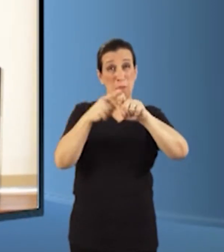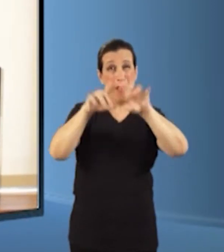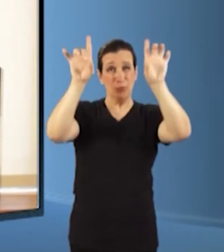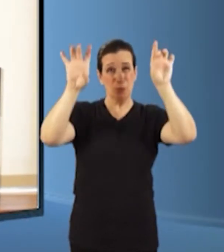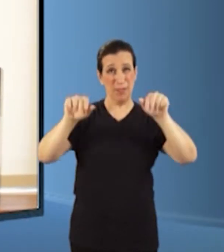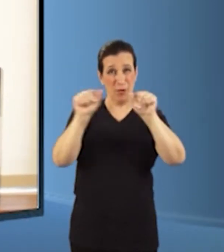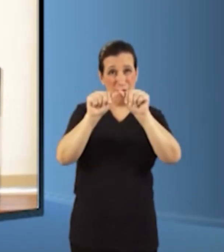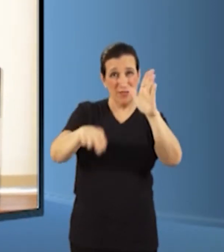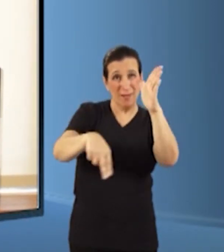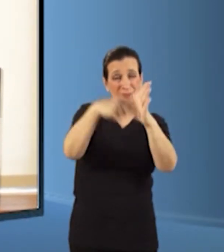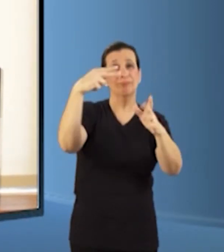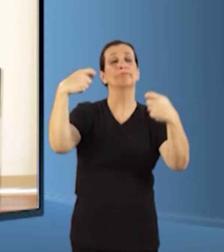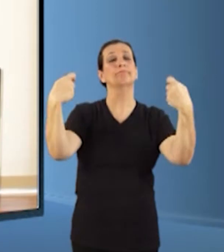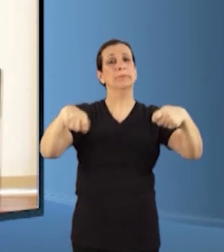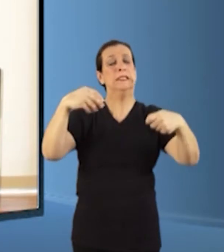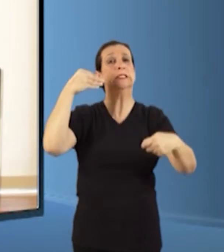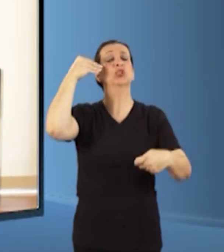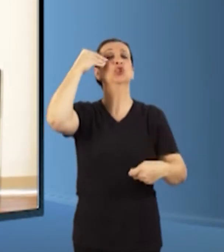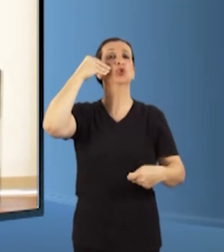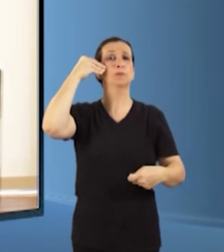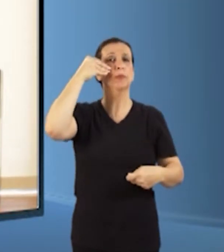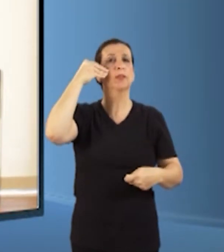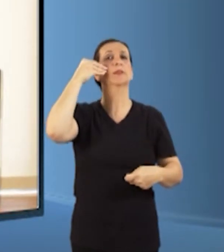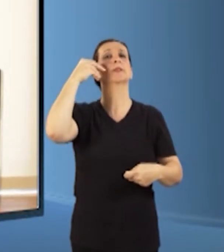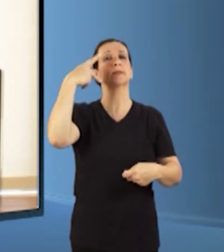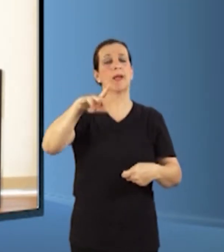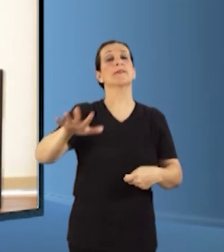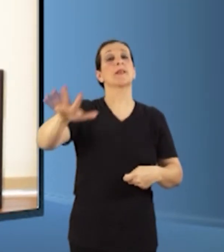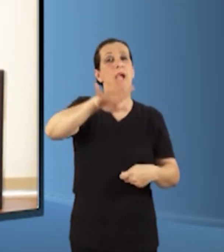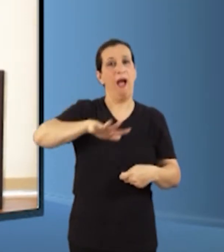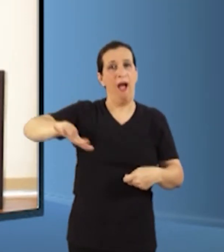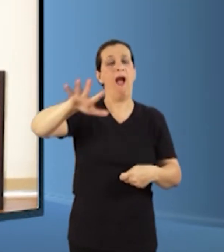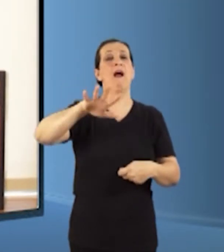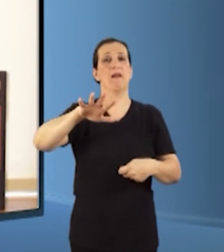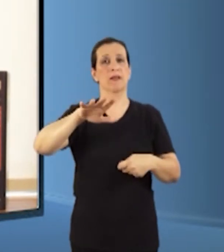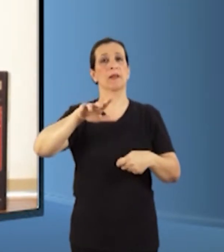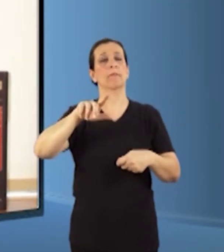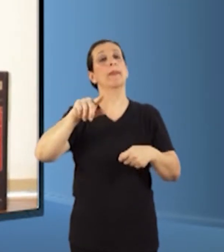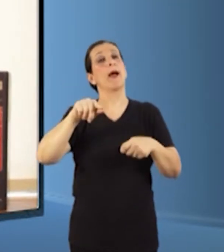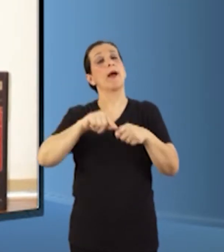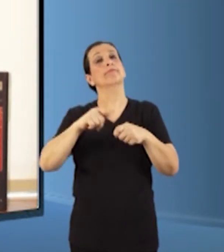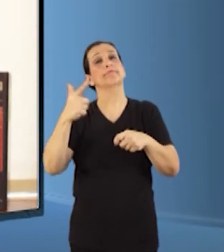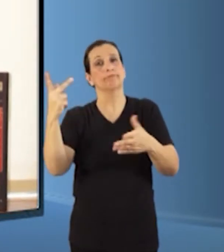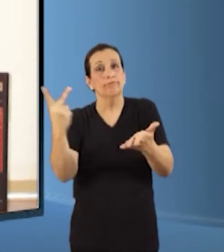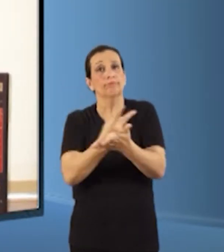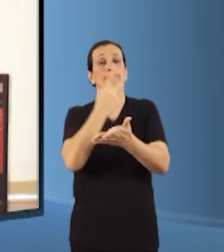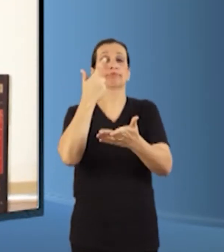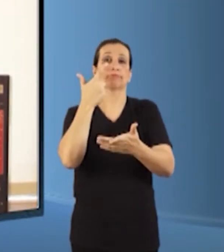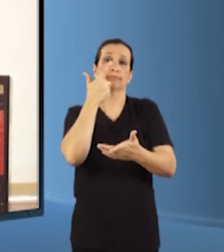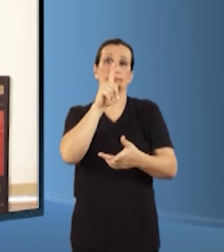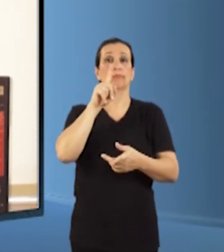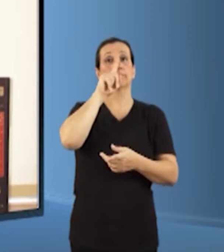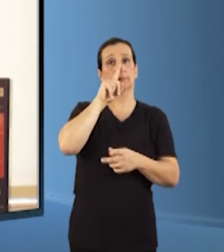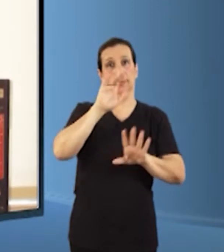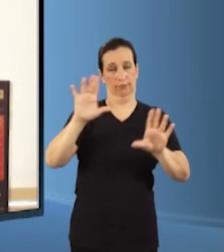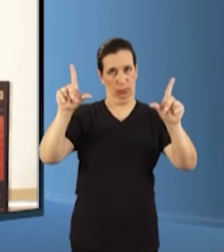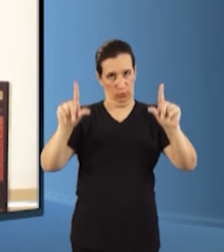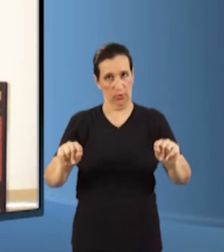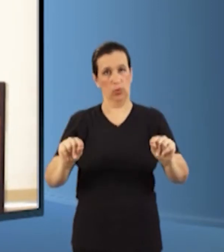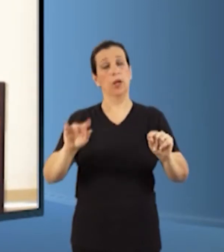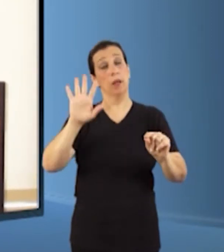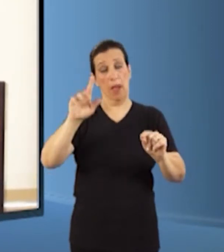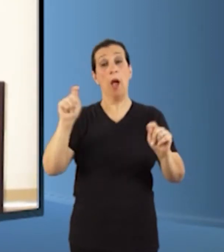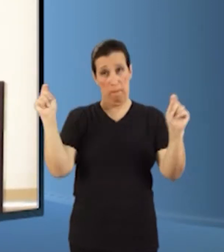vai realizar essa cirurgia tem que ter uma grande experiência em cirurgia otológica para minimizar esses riscos. Embora seja